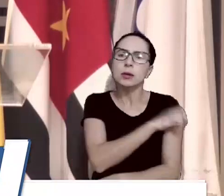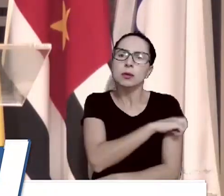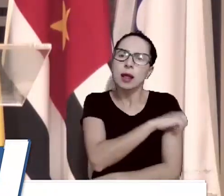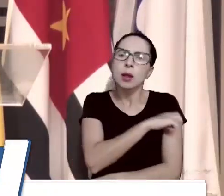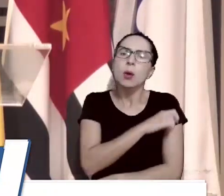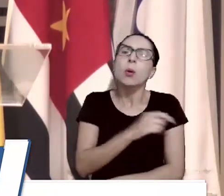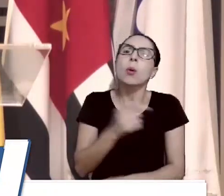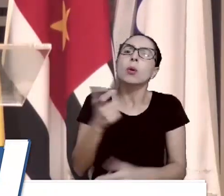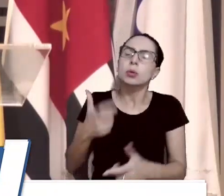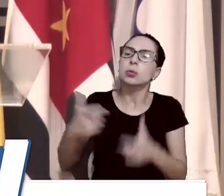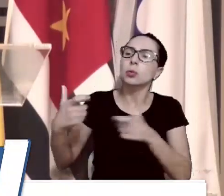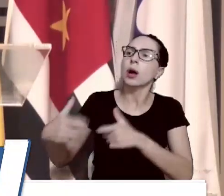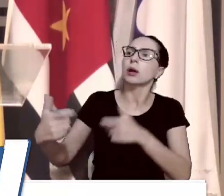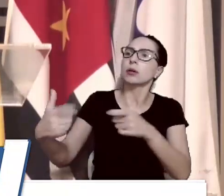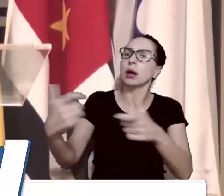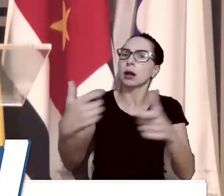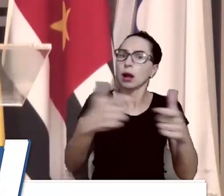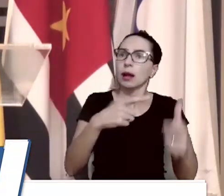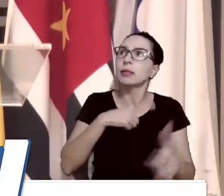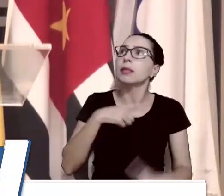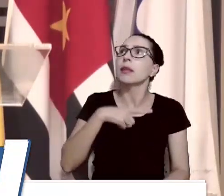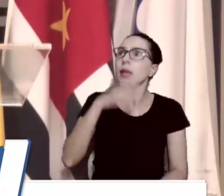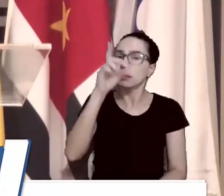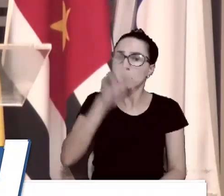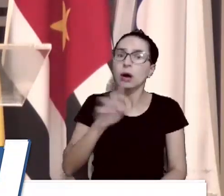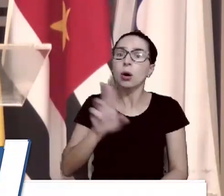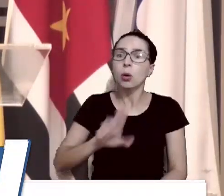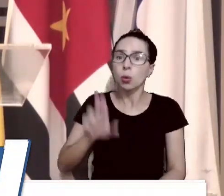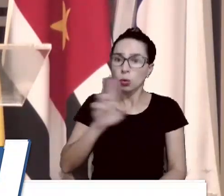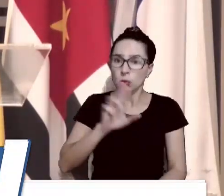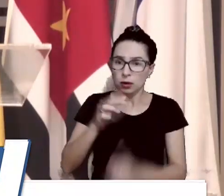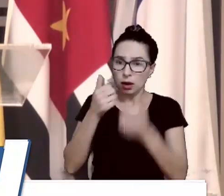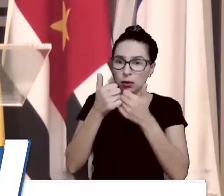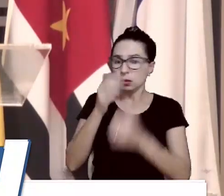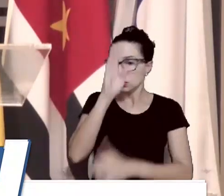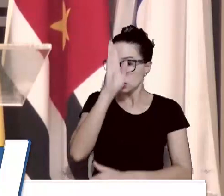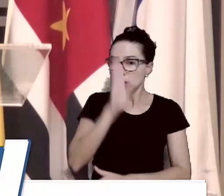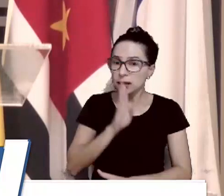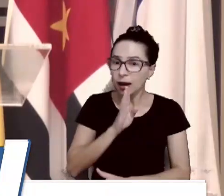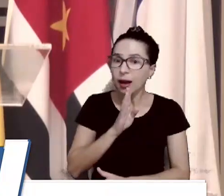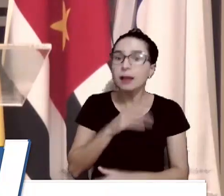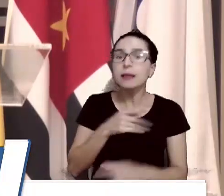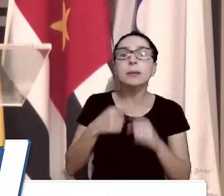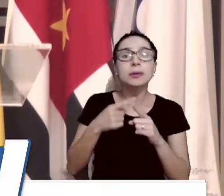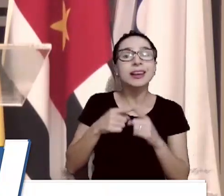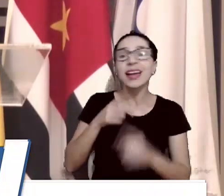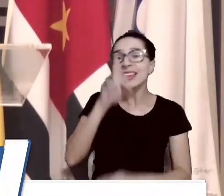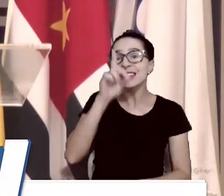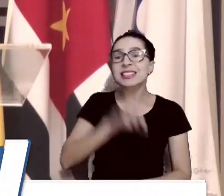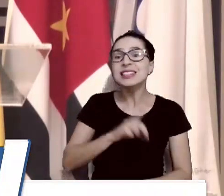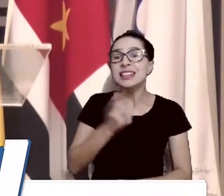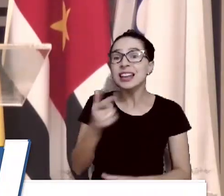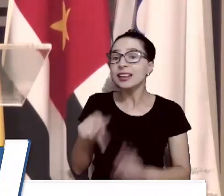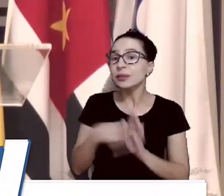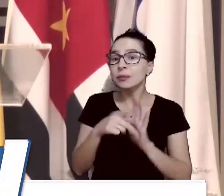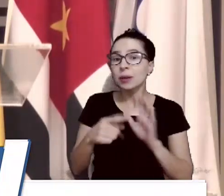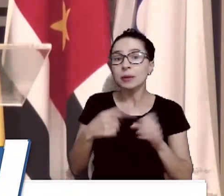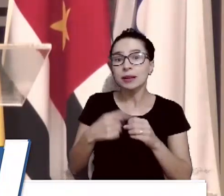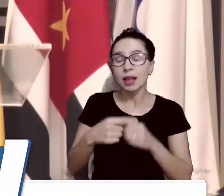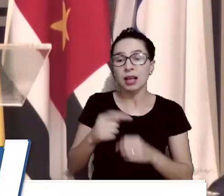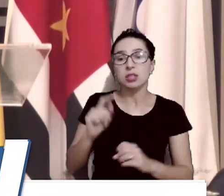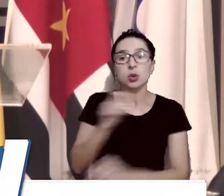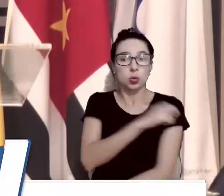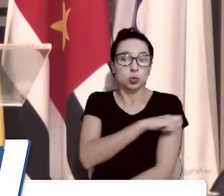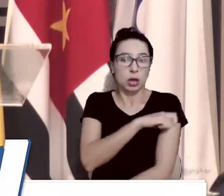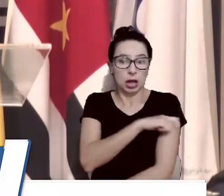cidades do nosso país têm direito a usar o transporte de forma gratuita? Porque isso tem a ver com direito à cidade, gente. Os estudantes da cidade de